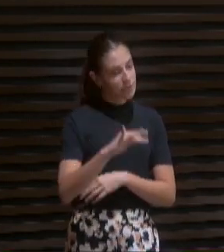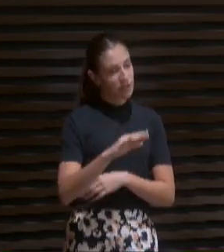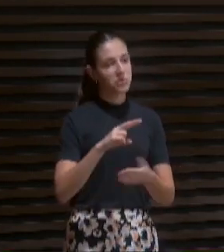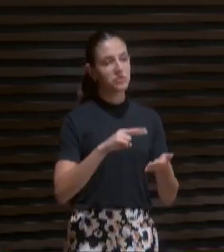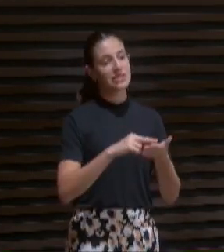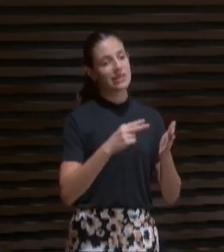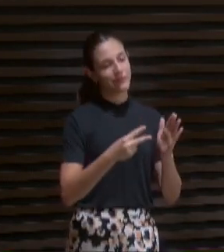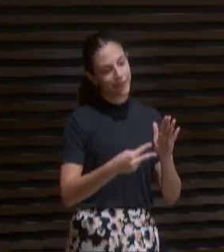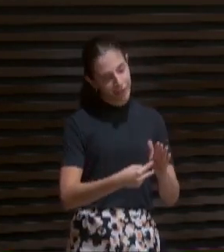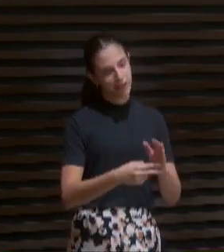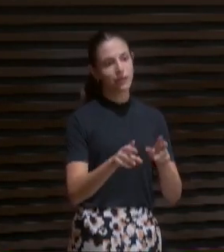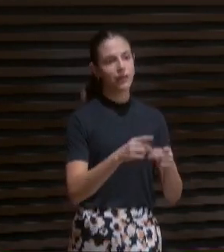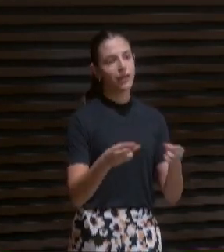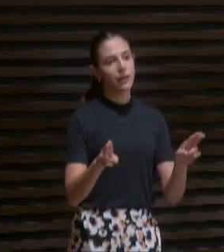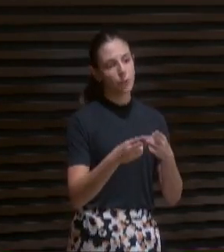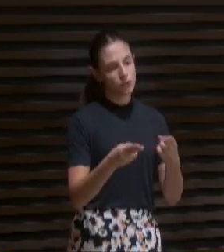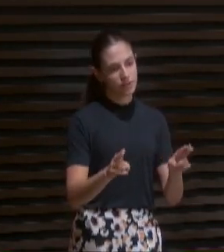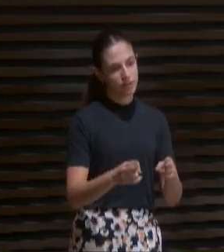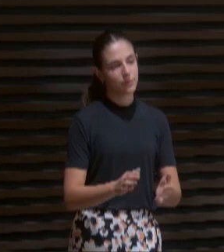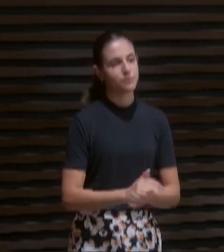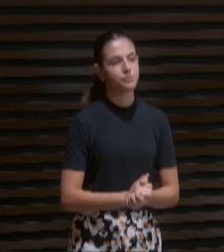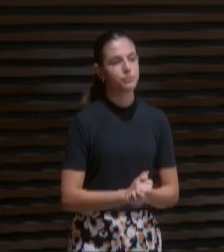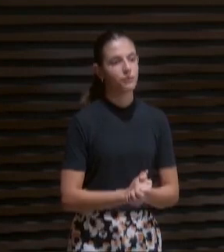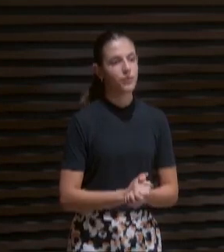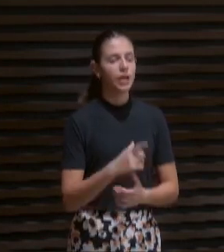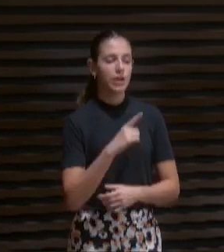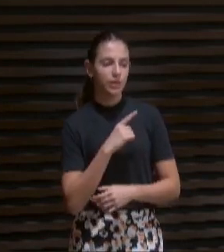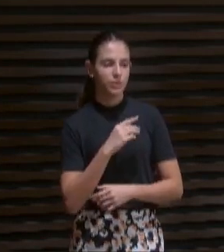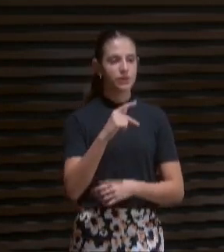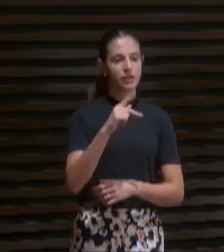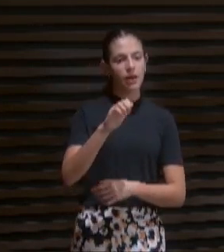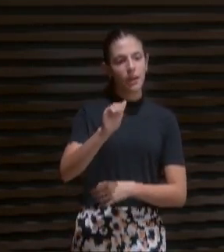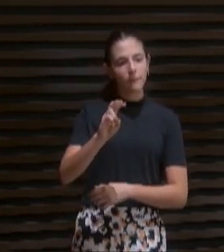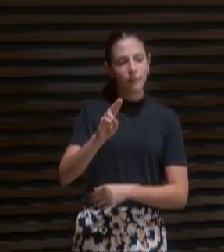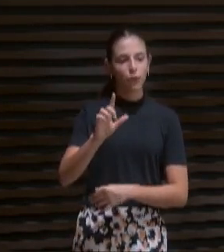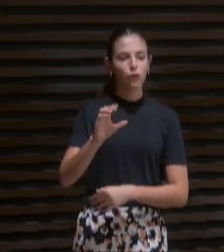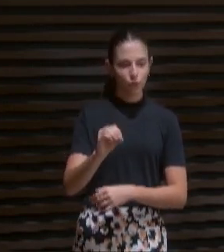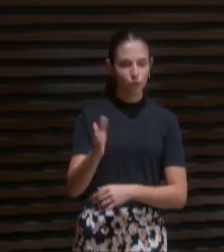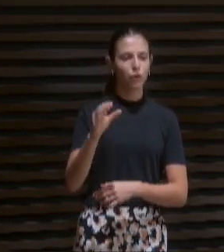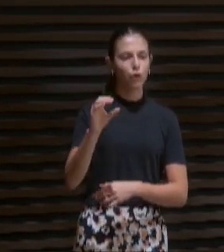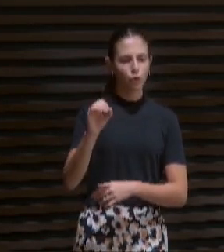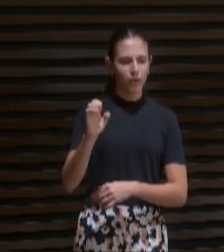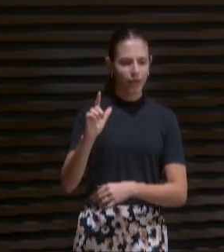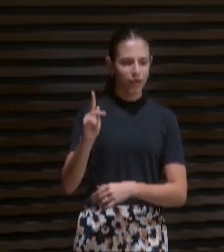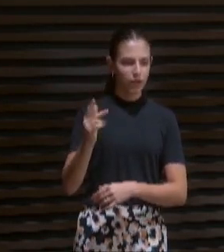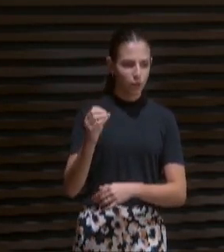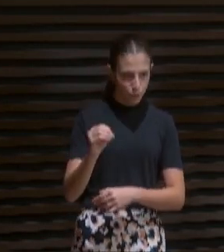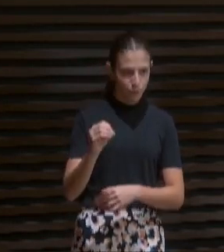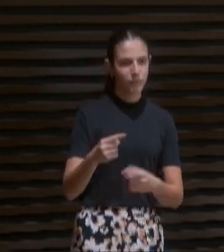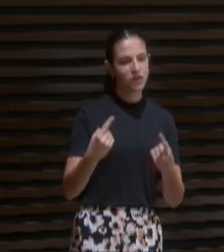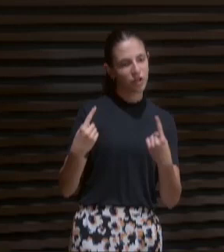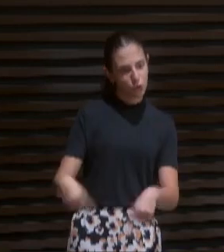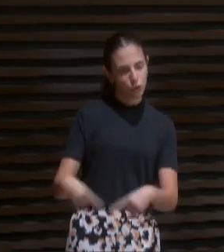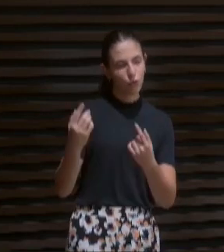né? Hoje um dos místicos, aí, o Paulo Coelho, deu marcha ré contra o Lula, mas esse